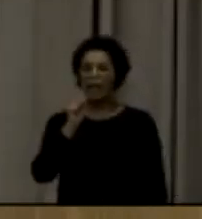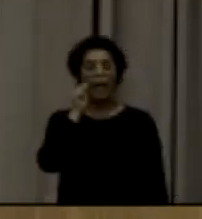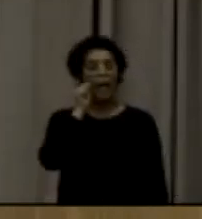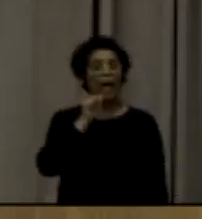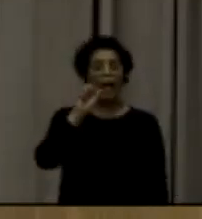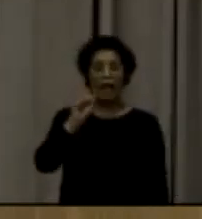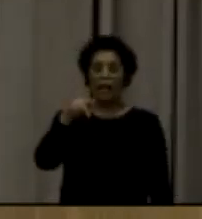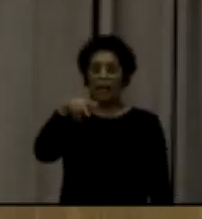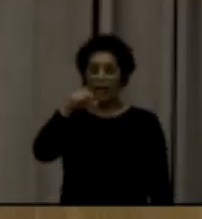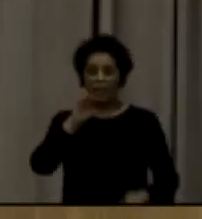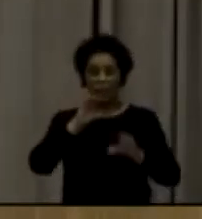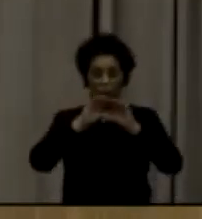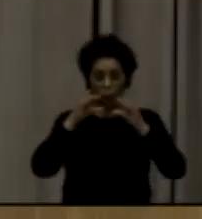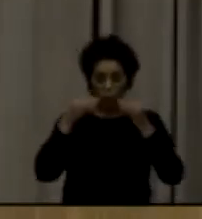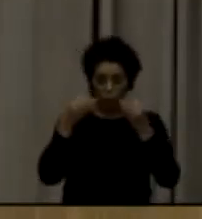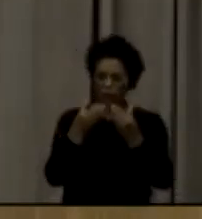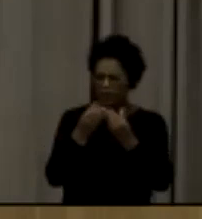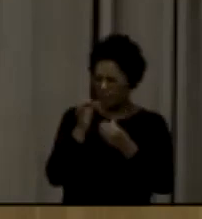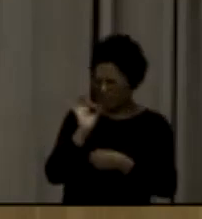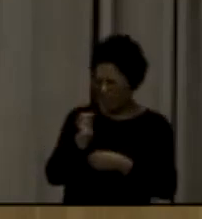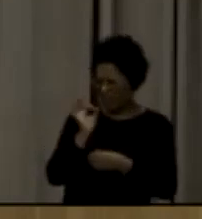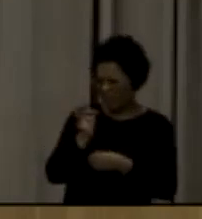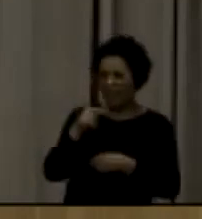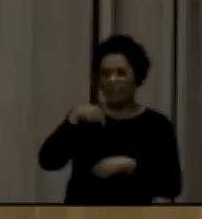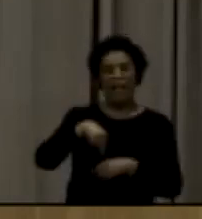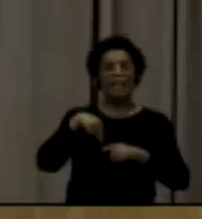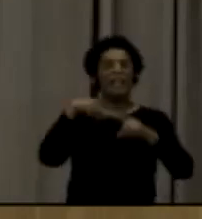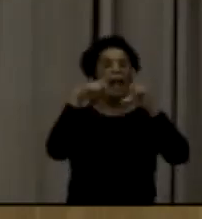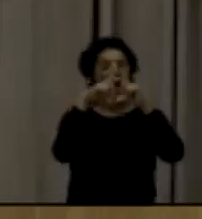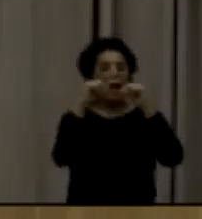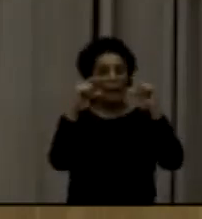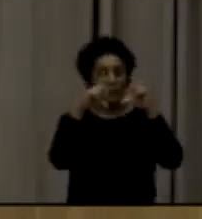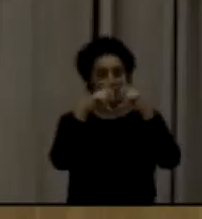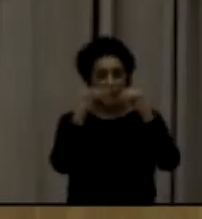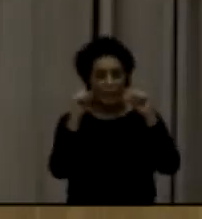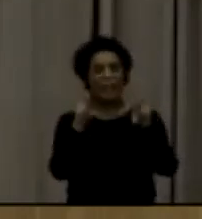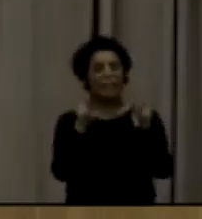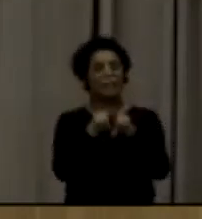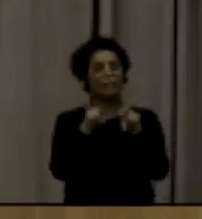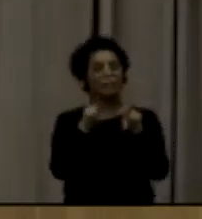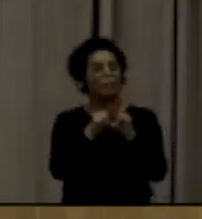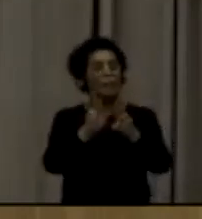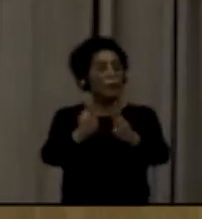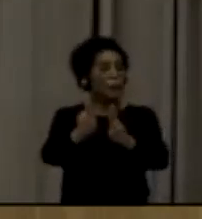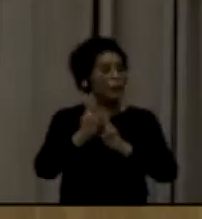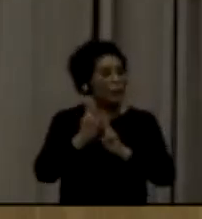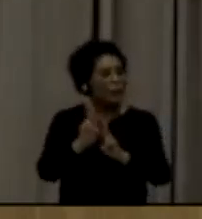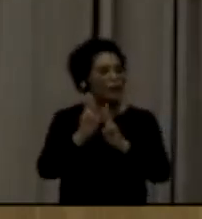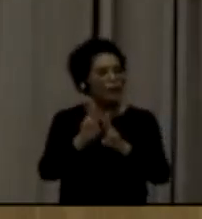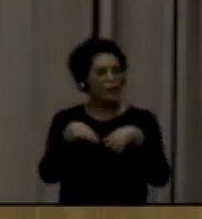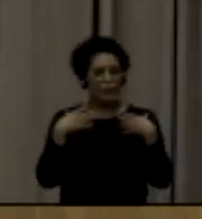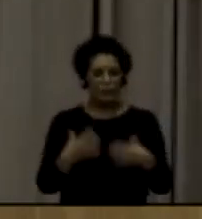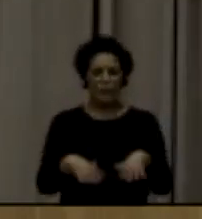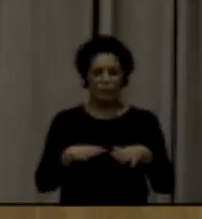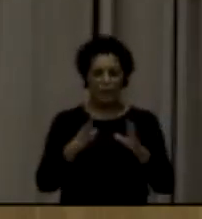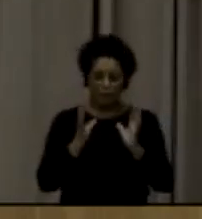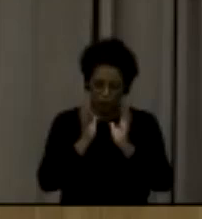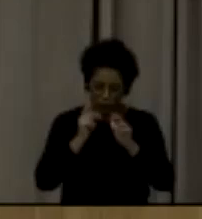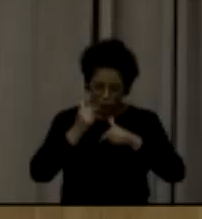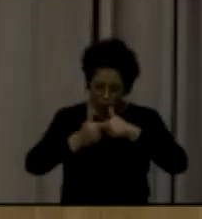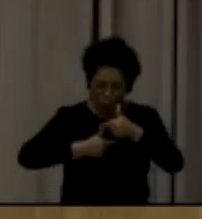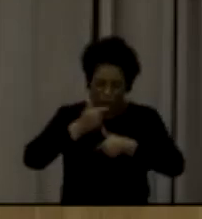da nossa conferência sanitária, não é isso, Ana? Aqui em Brasília, isso. E que eu espero que estejam os nossos